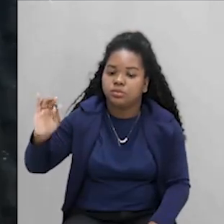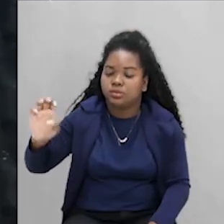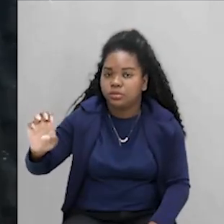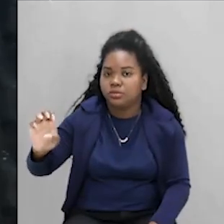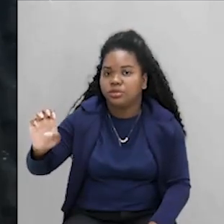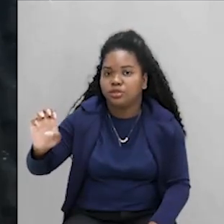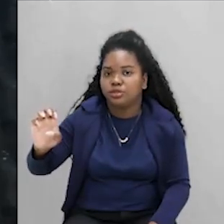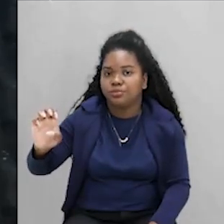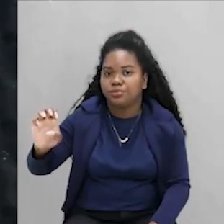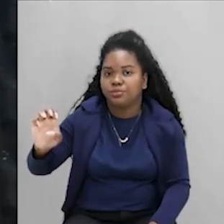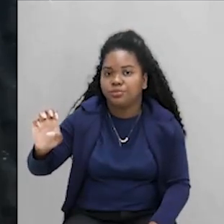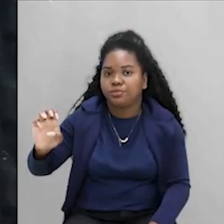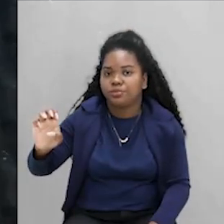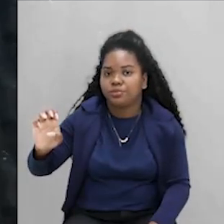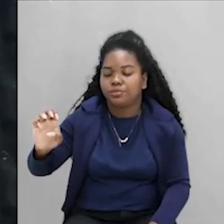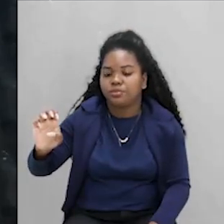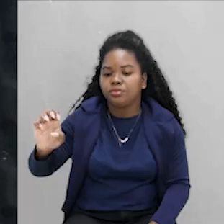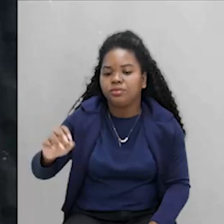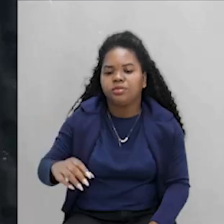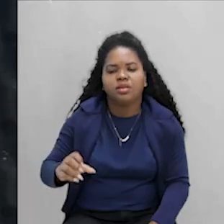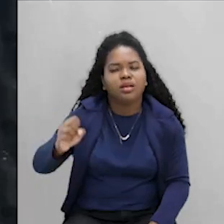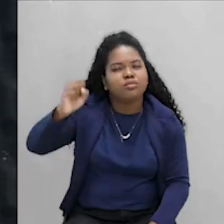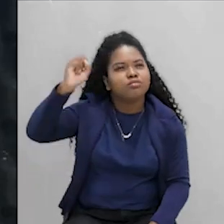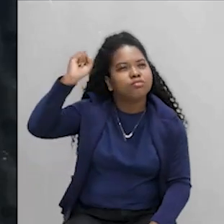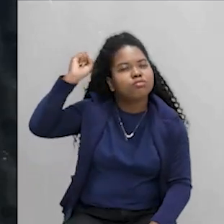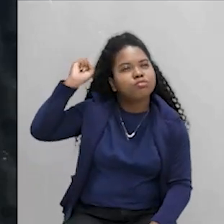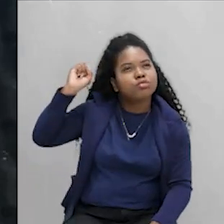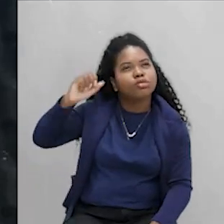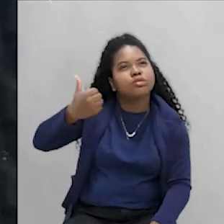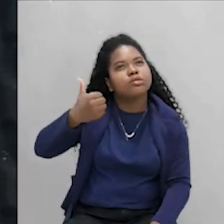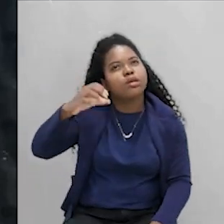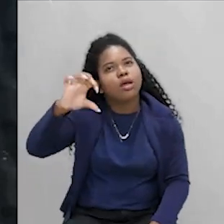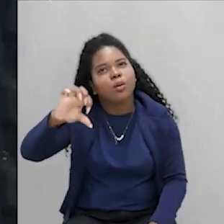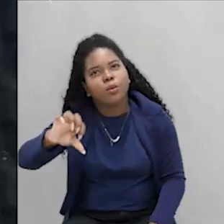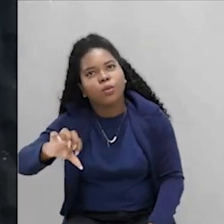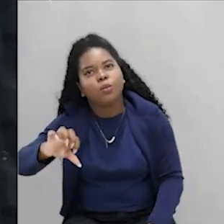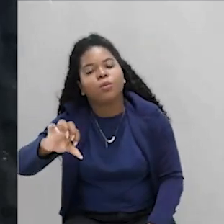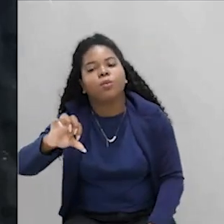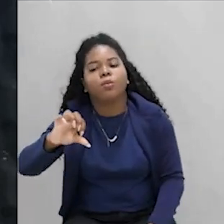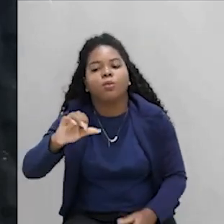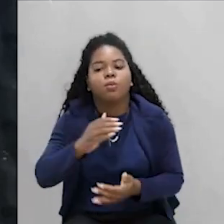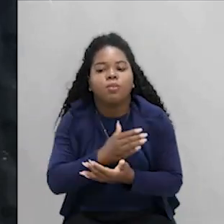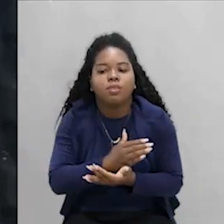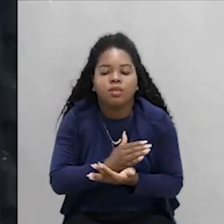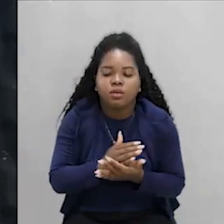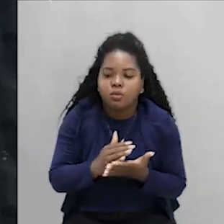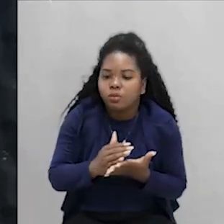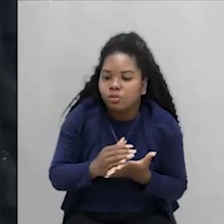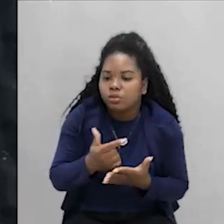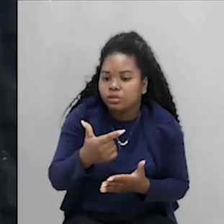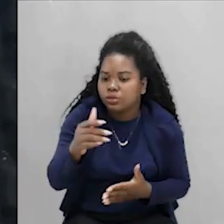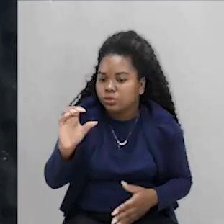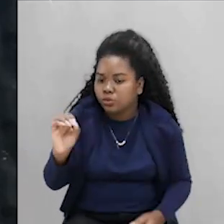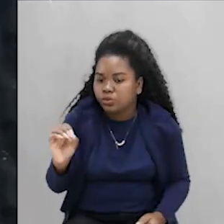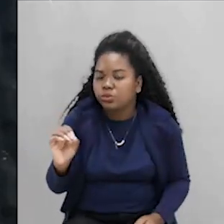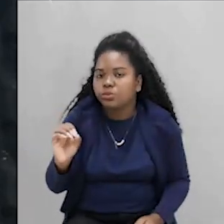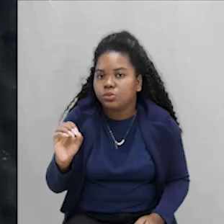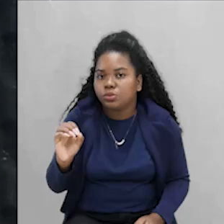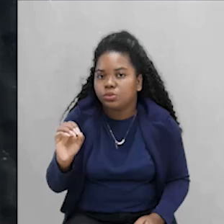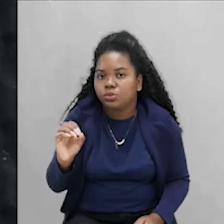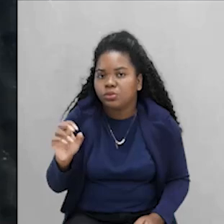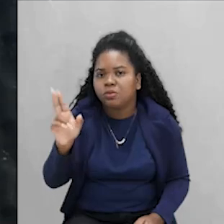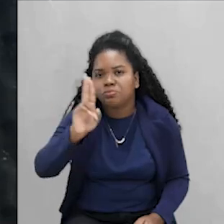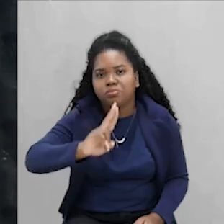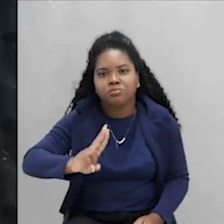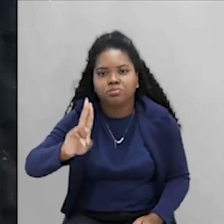e a Dinamite lá no final do século no século XIX é início do século 20 era